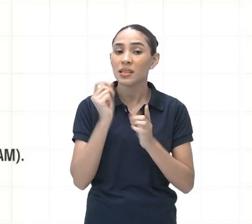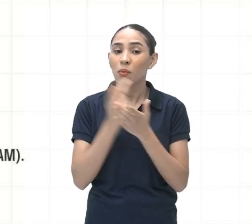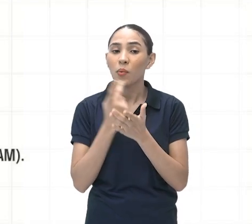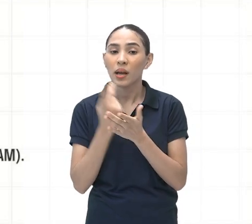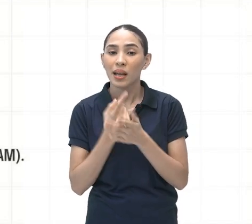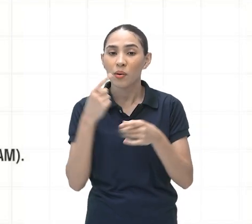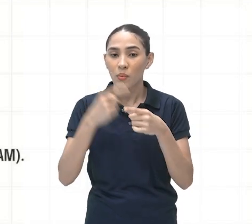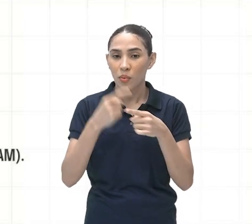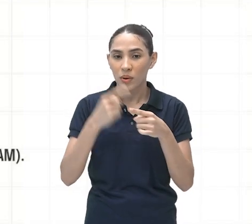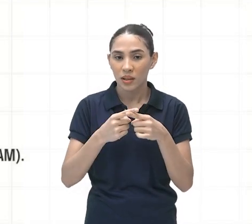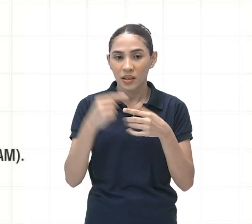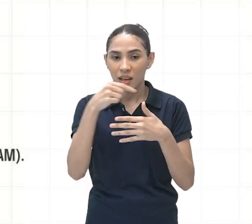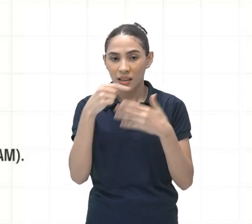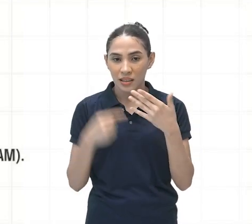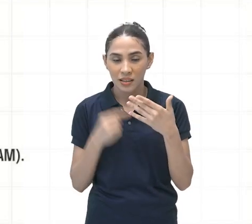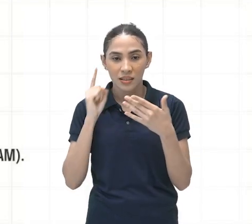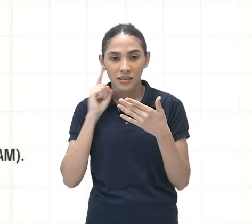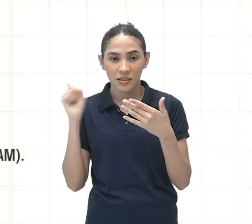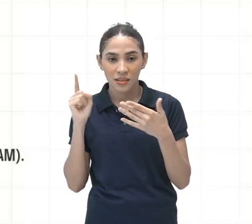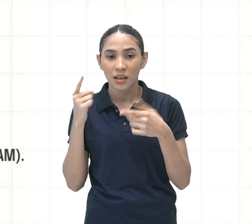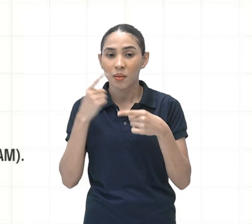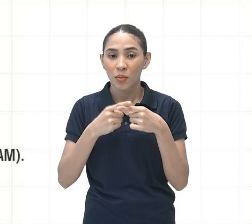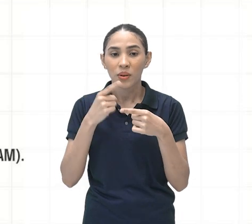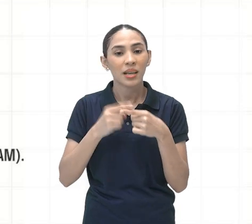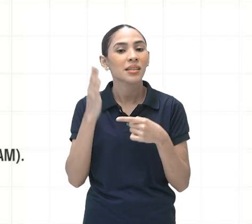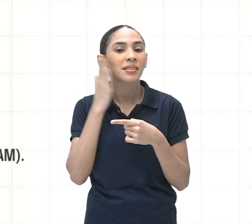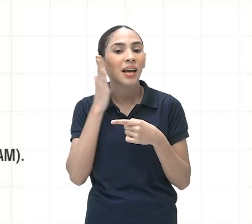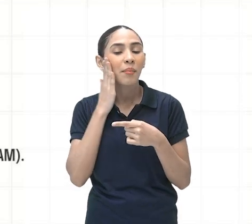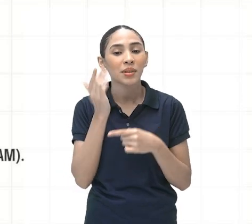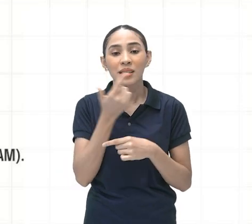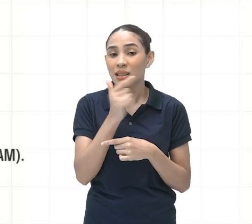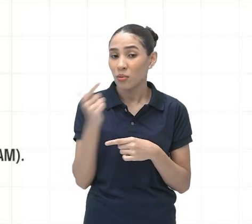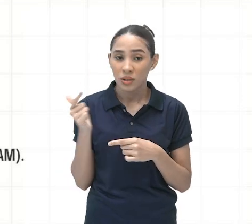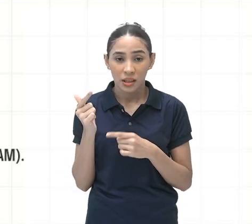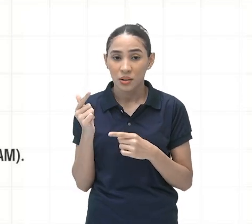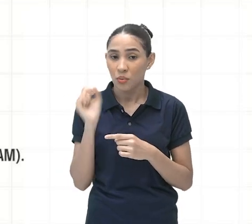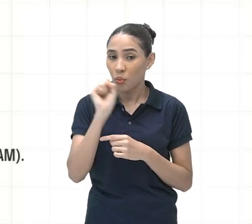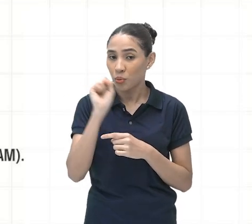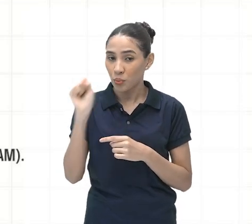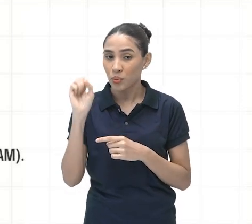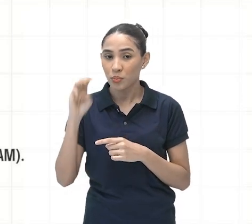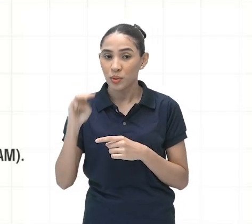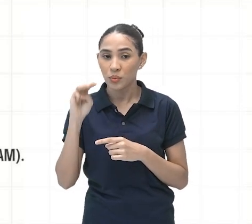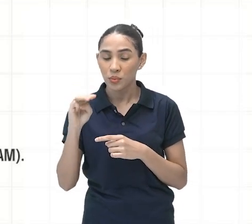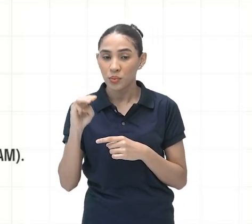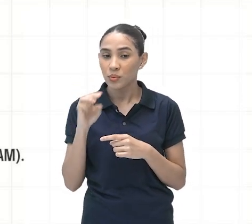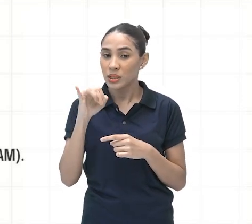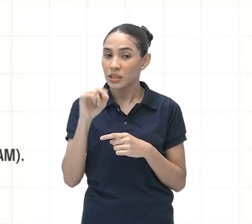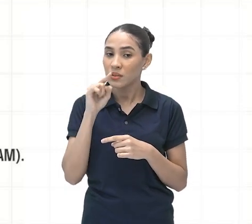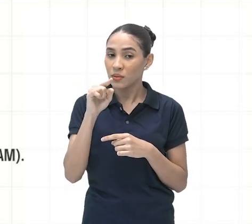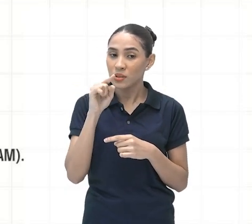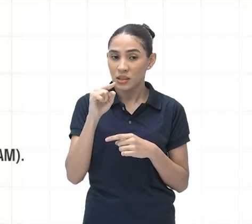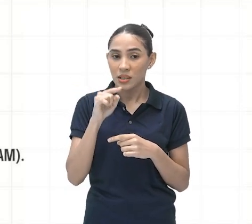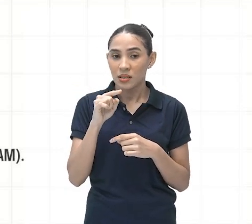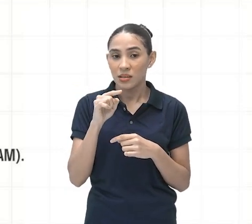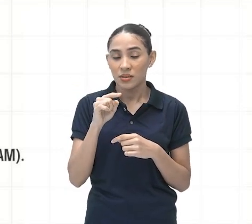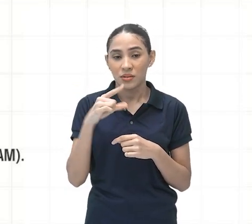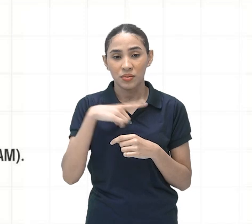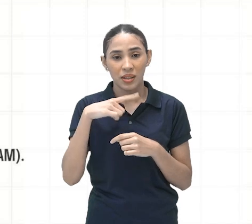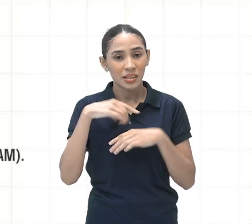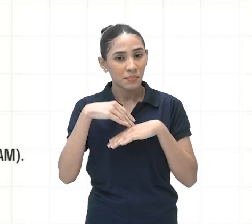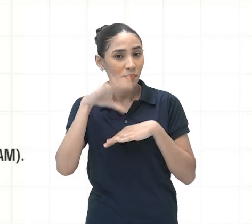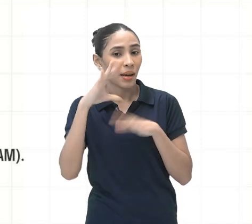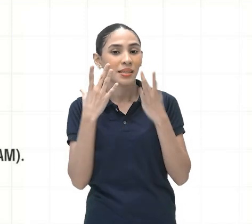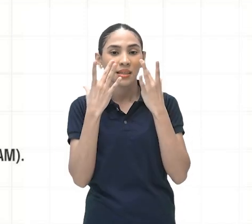erro aqui nas alternativas, porque ele sabe que não existe o 88 minutos. Se você tivesse um pouco